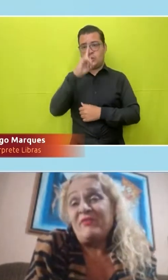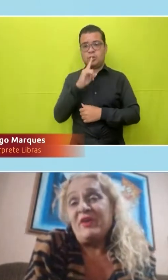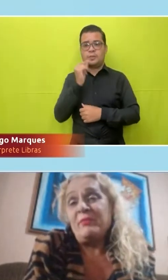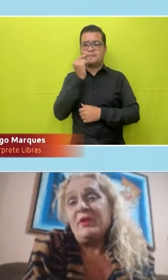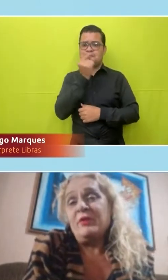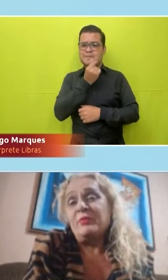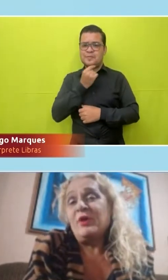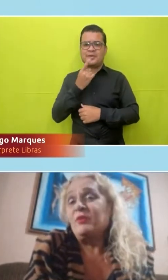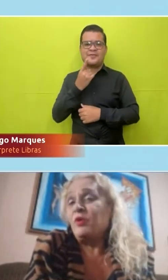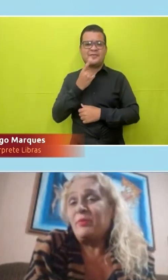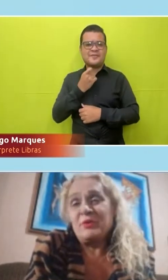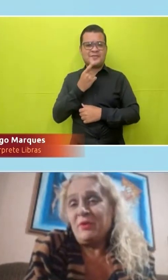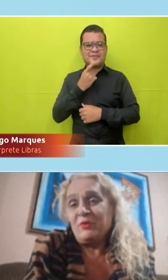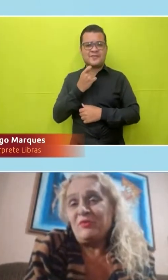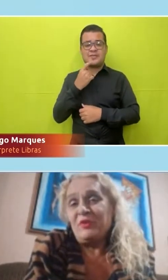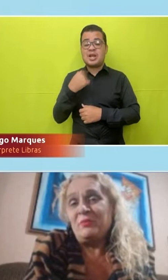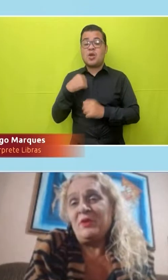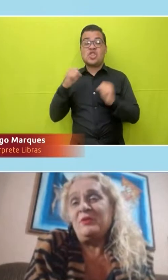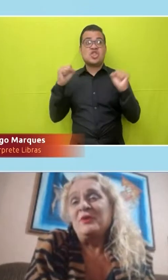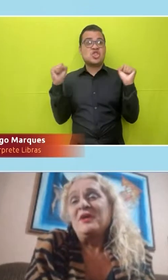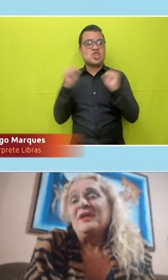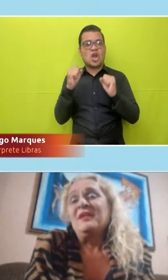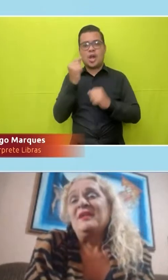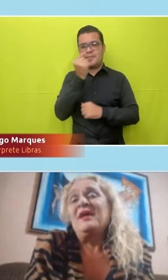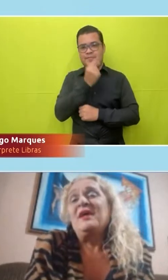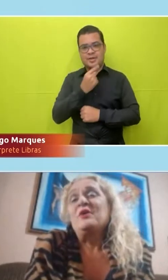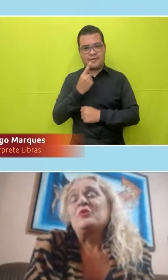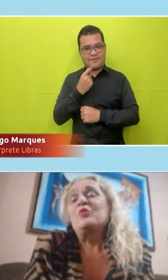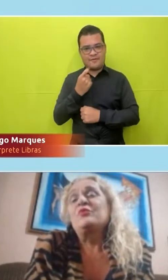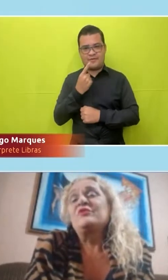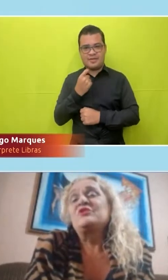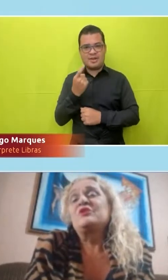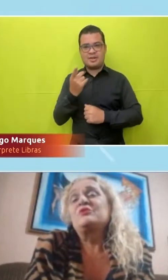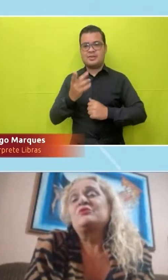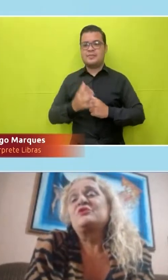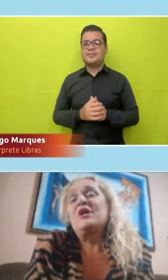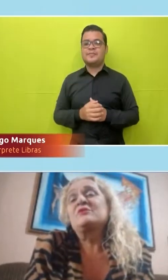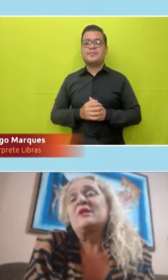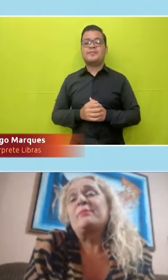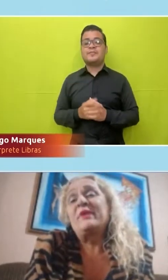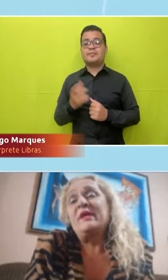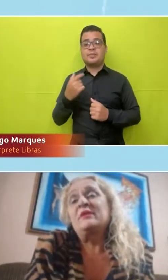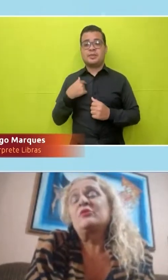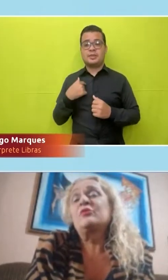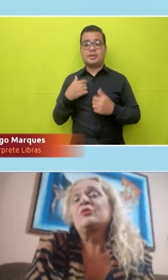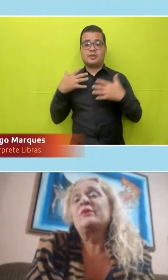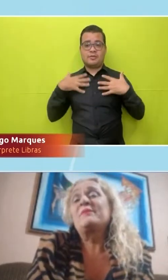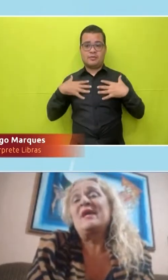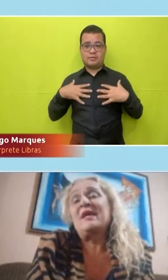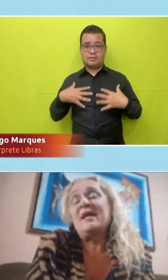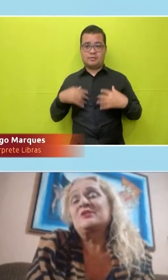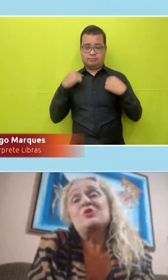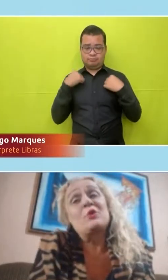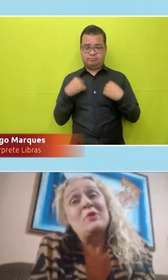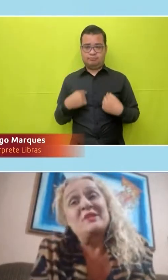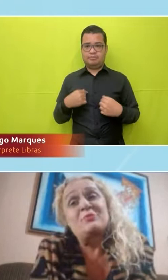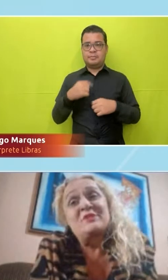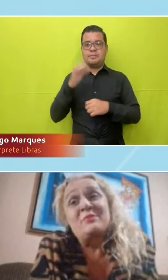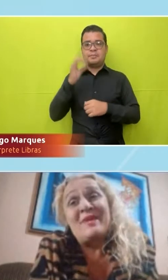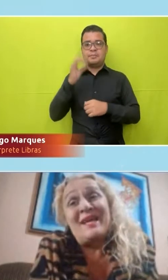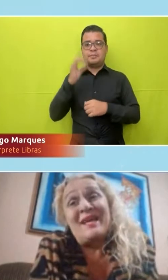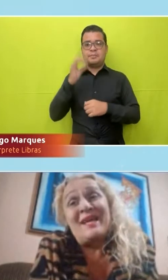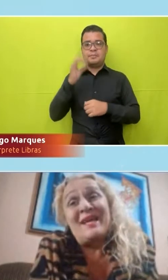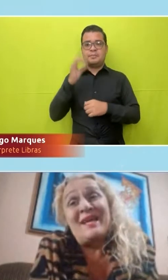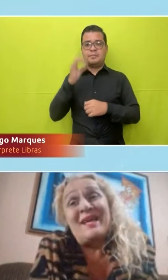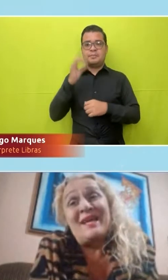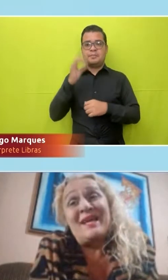bem vermelho, porque eu adoro passar um batom vermelho, né? Estou com um vestido de alcinha preta, estou da minha casa, joguei um lenço por cima,